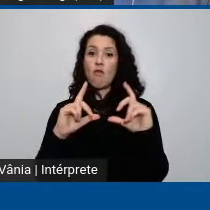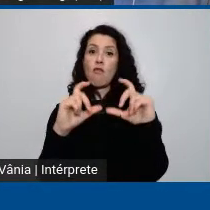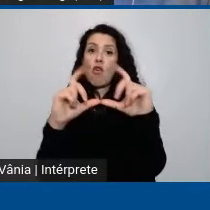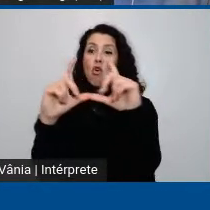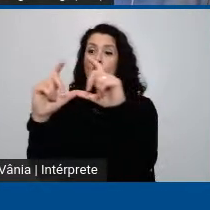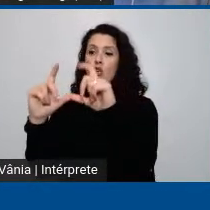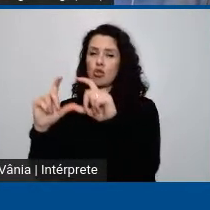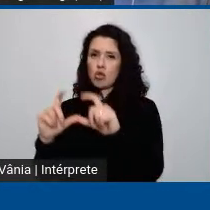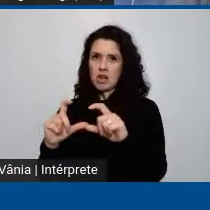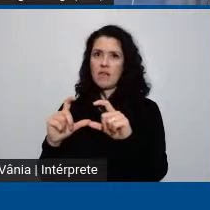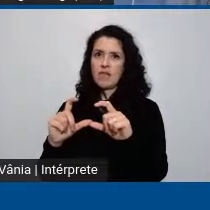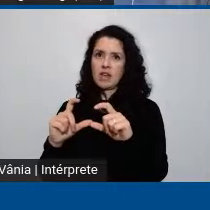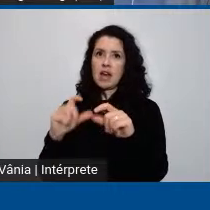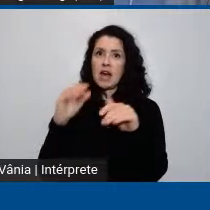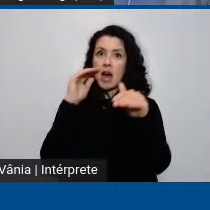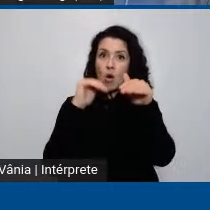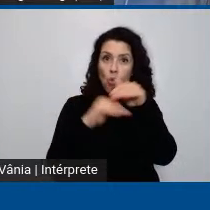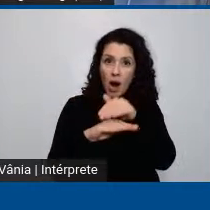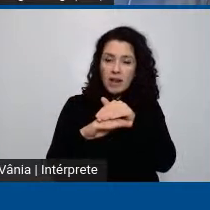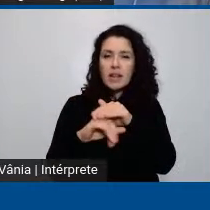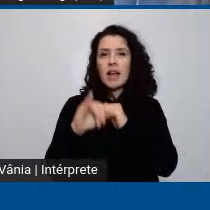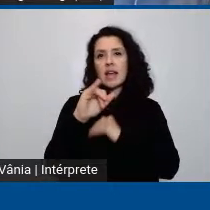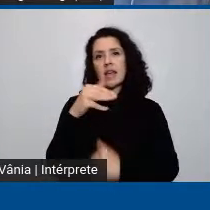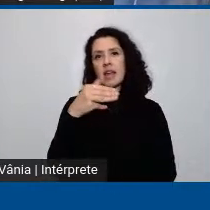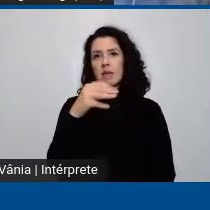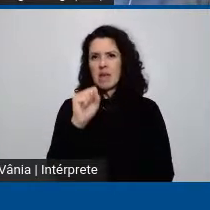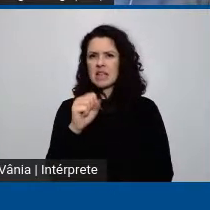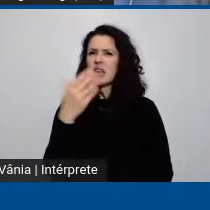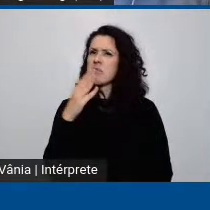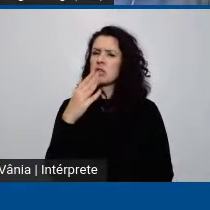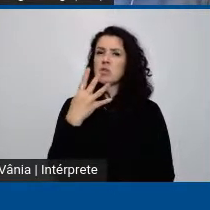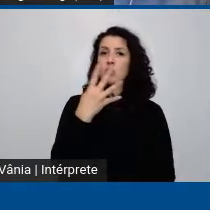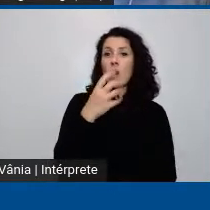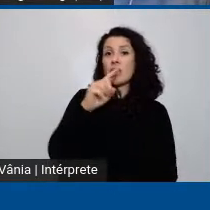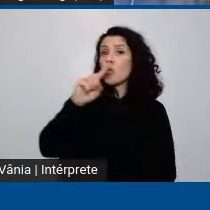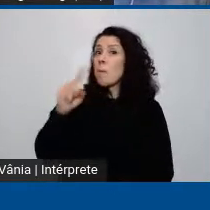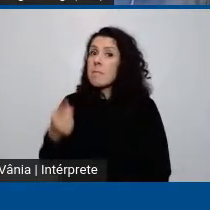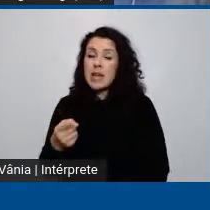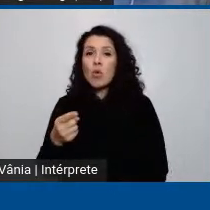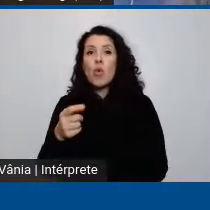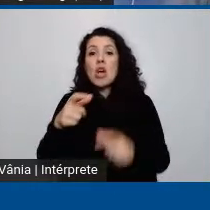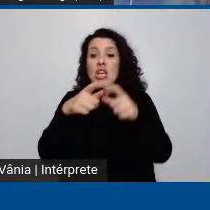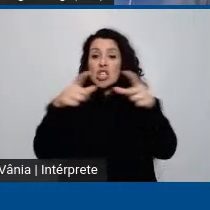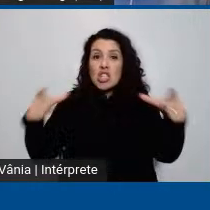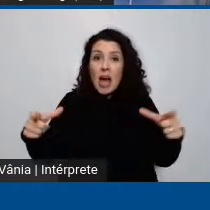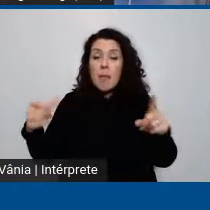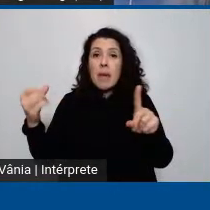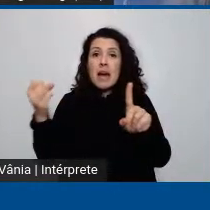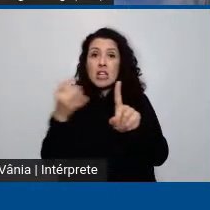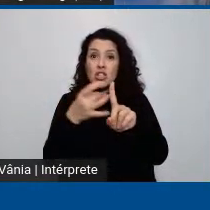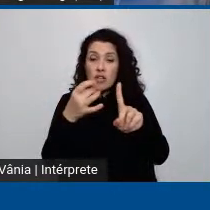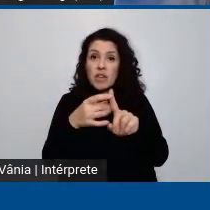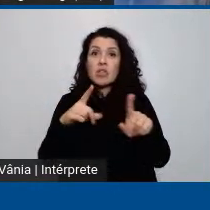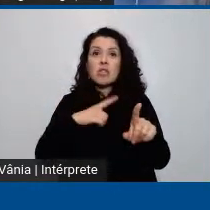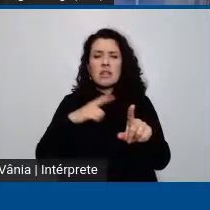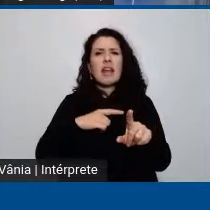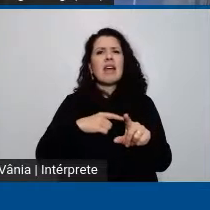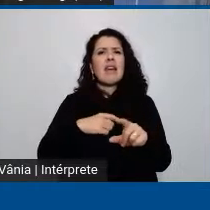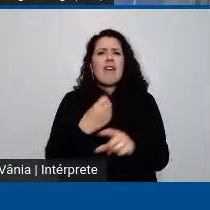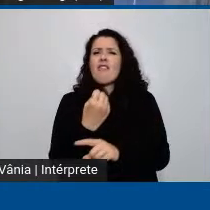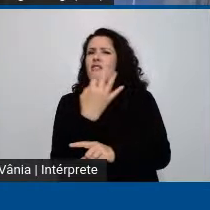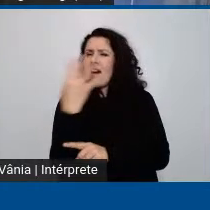de Marco Ferreiros, né? São mais de 4 mil chapas em vidro, centenas de imagens originais em diversos